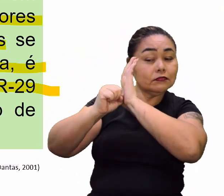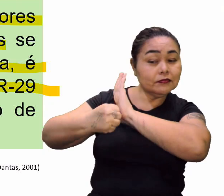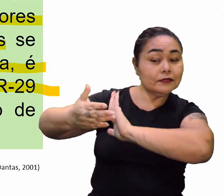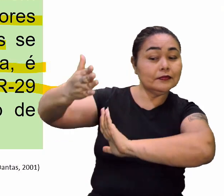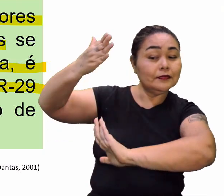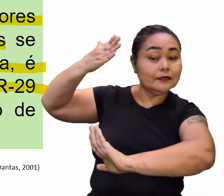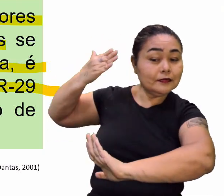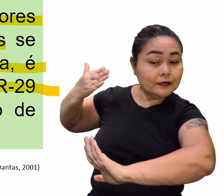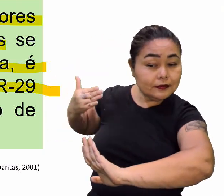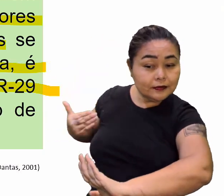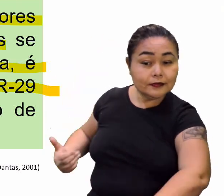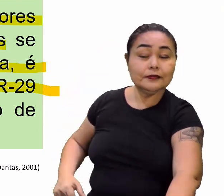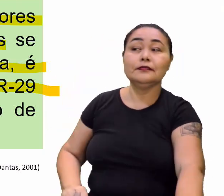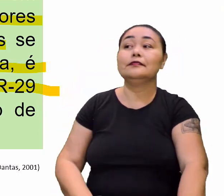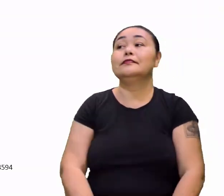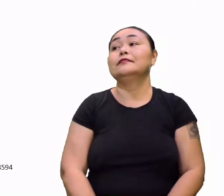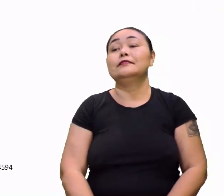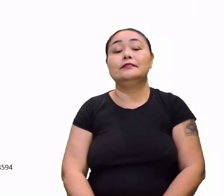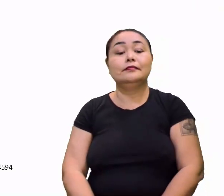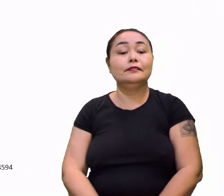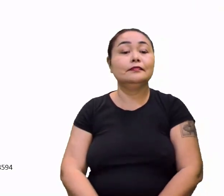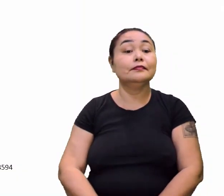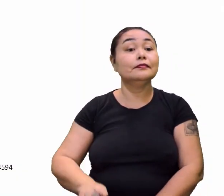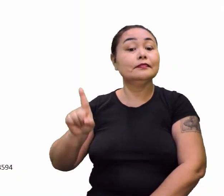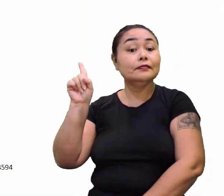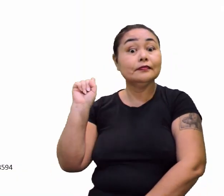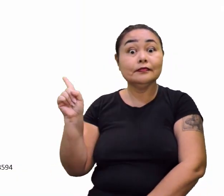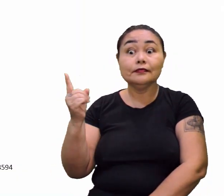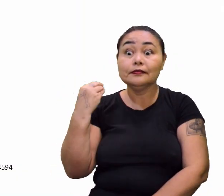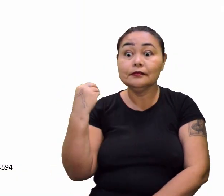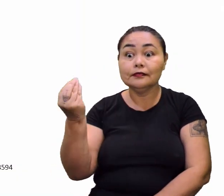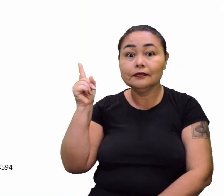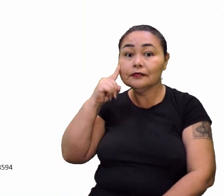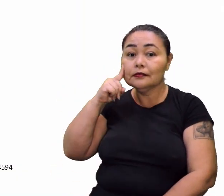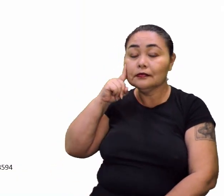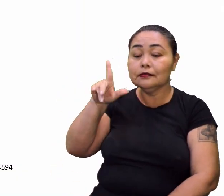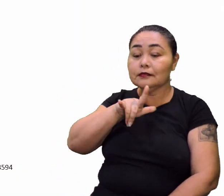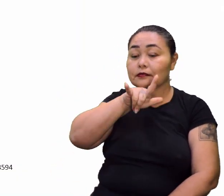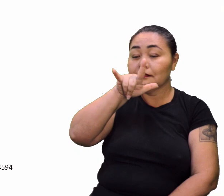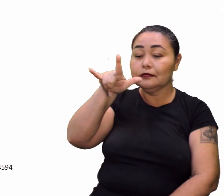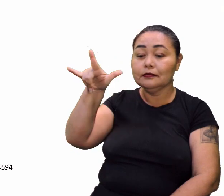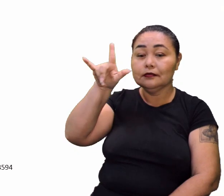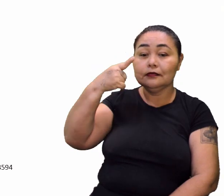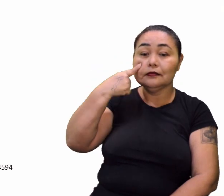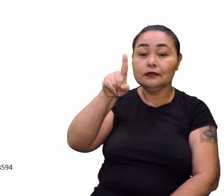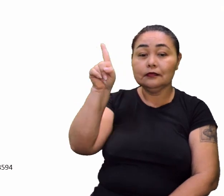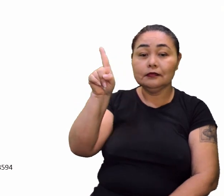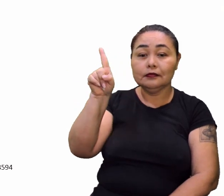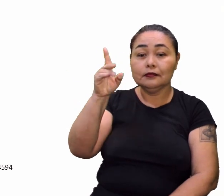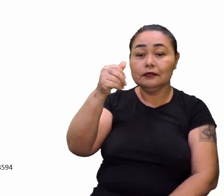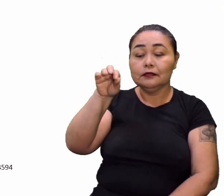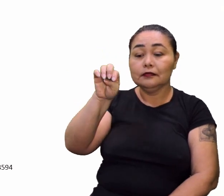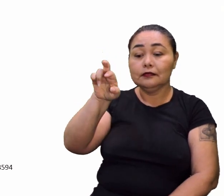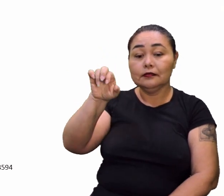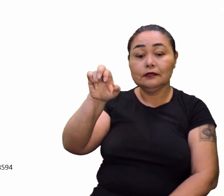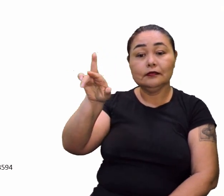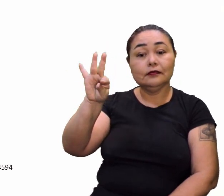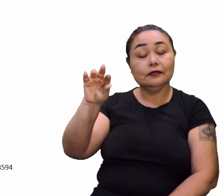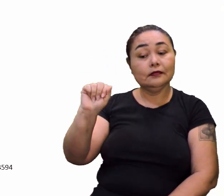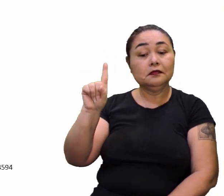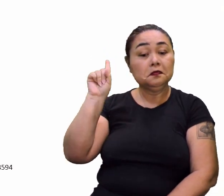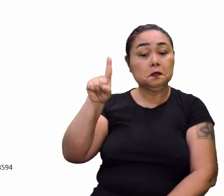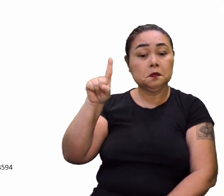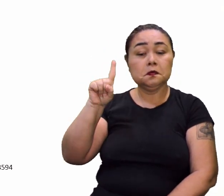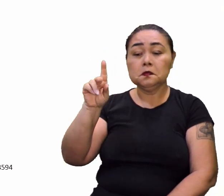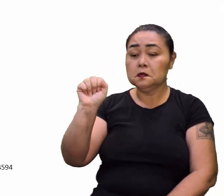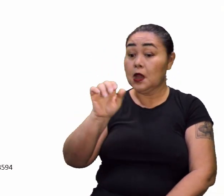Muito bem. Beleza, Rogério. Olha só como é que saía a cassiterita aqui de Rondônia. De avião, meu amigo. Era